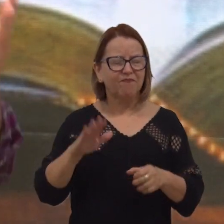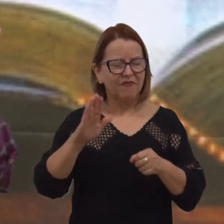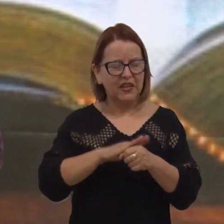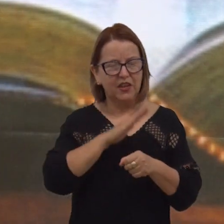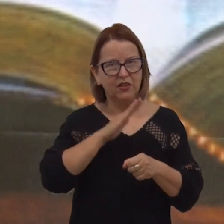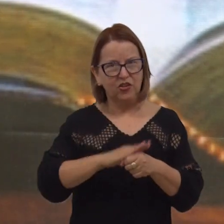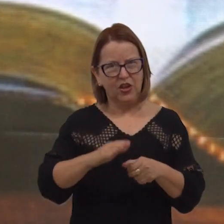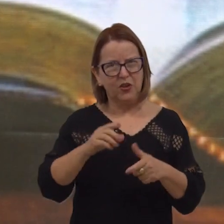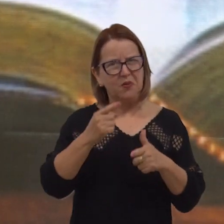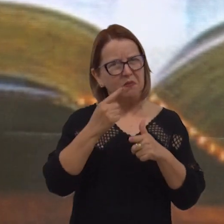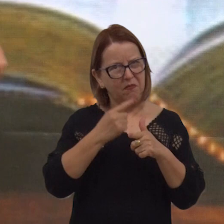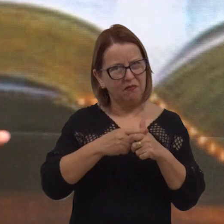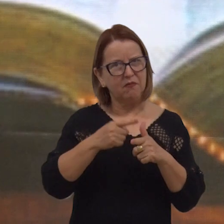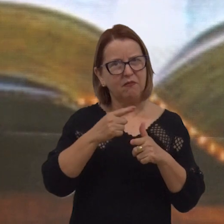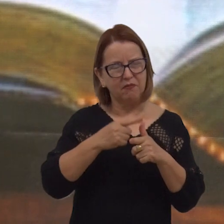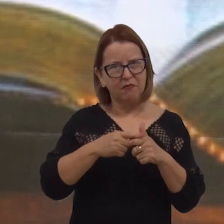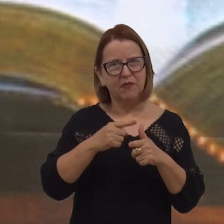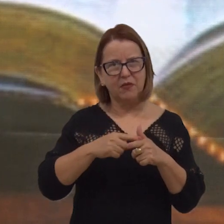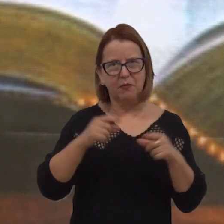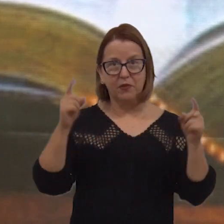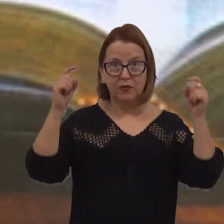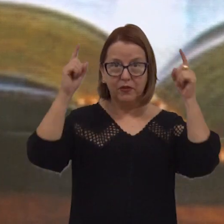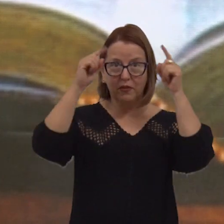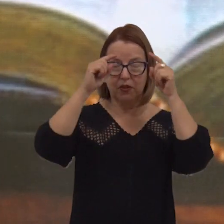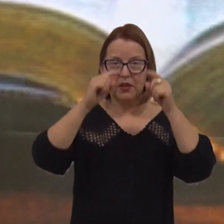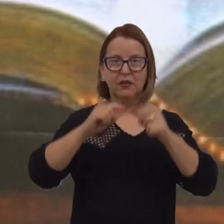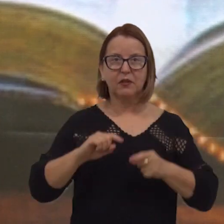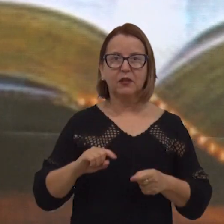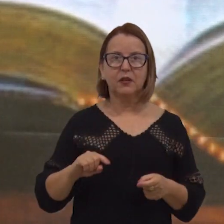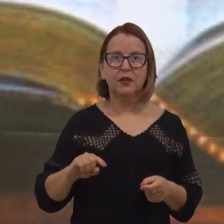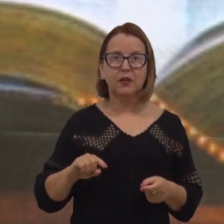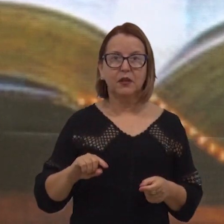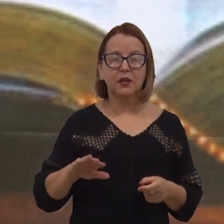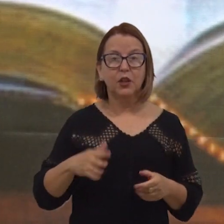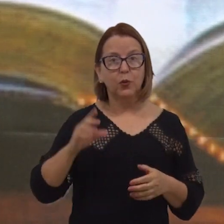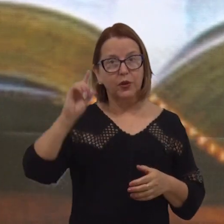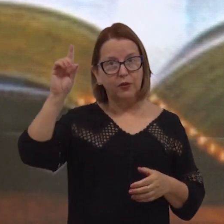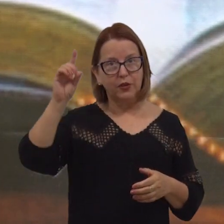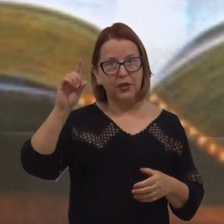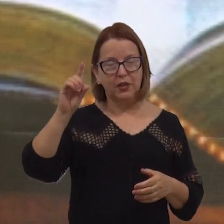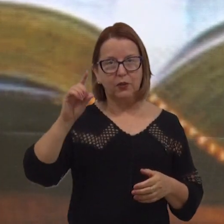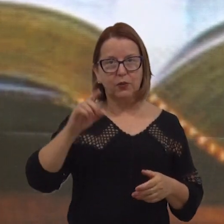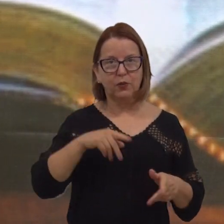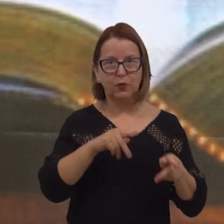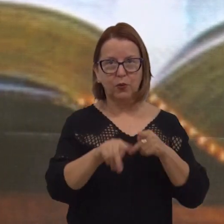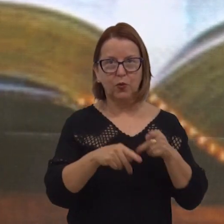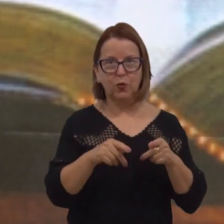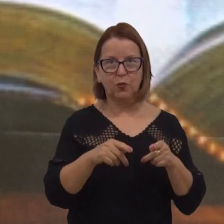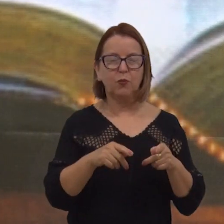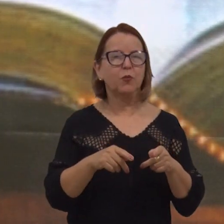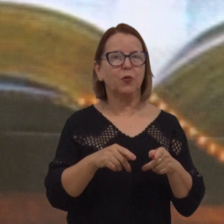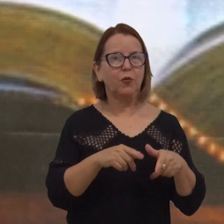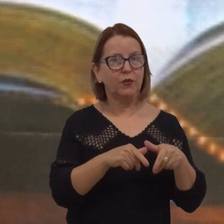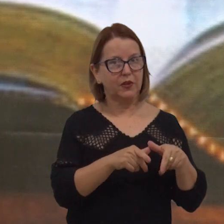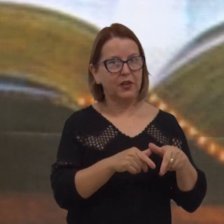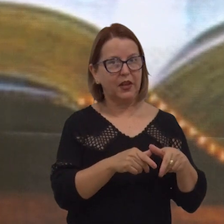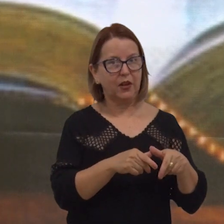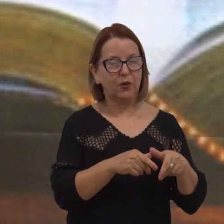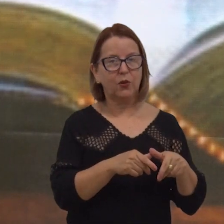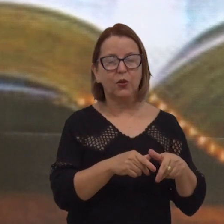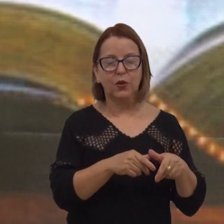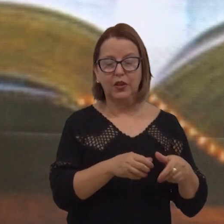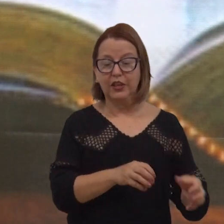de problemas, que está cheio de dificuldades. E quando ele tira o povo ali do Egito, ele faz uma promessa